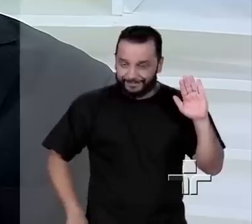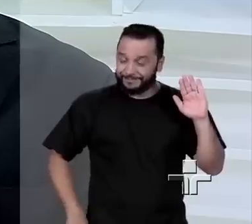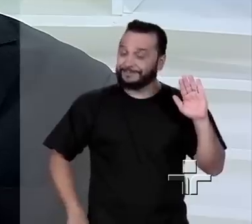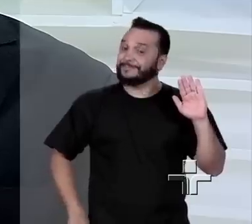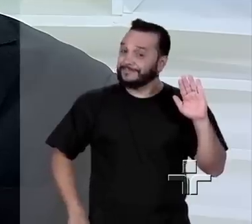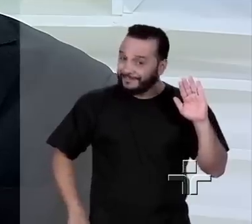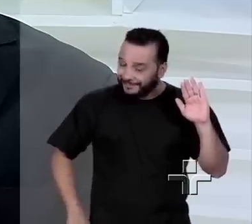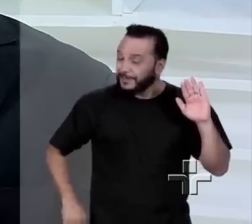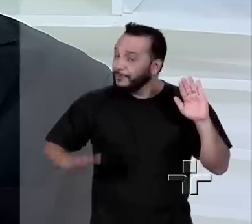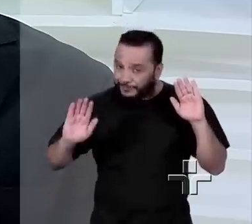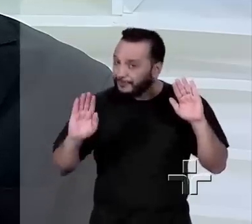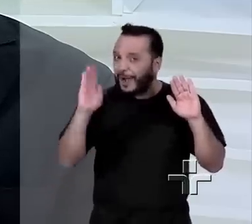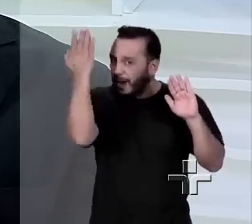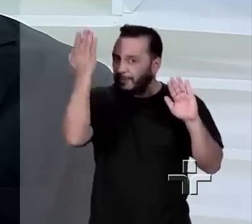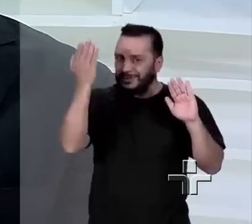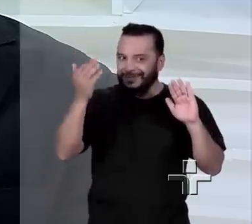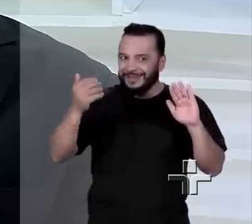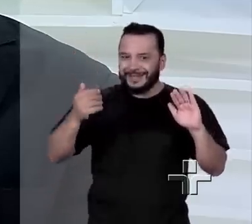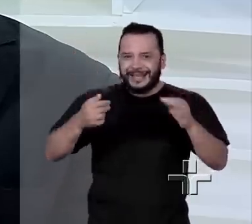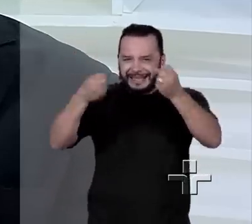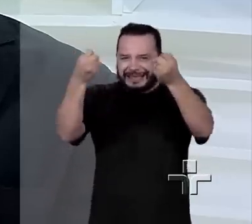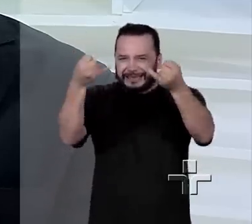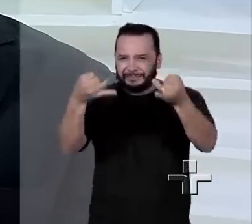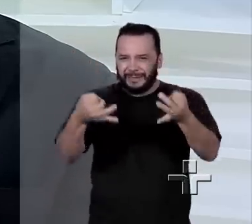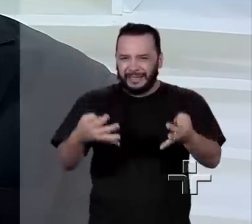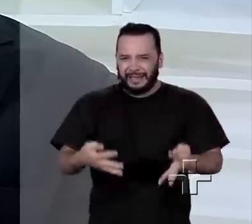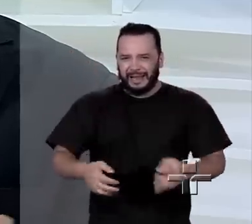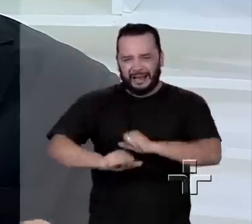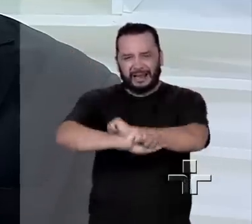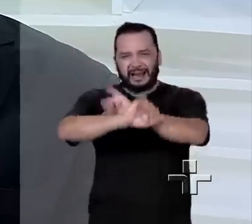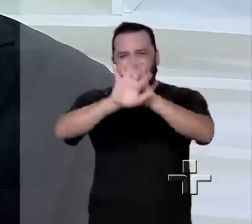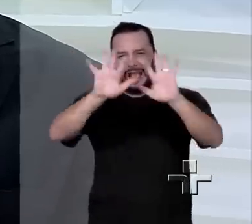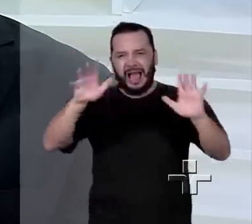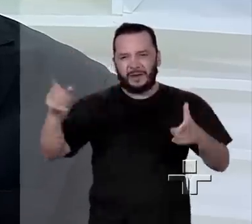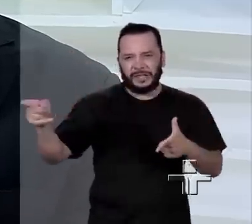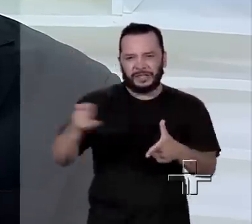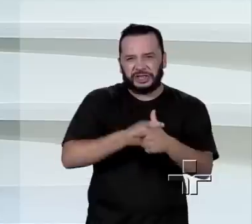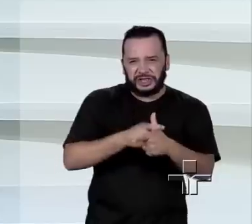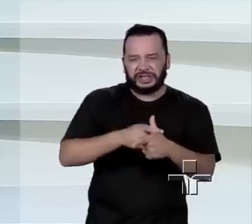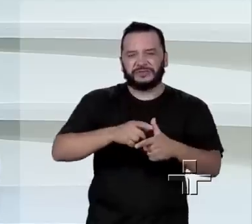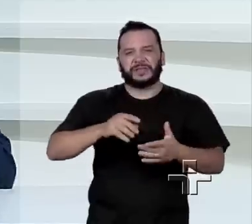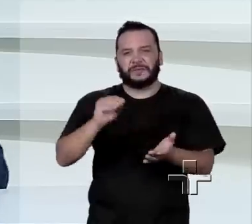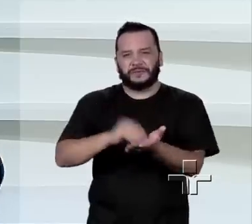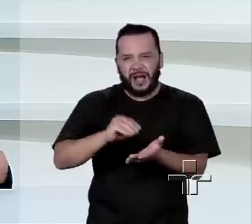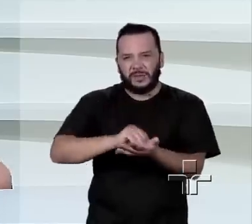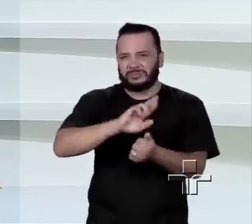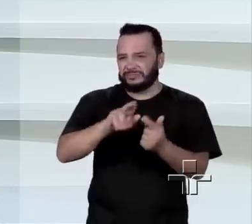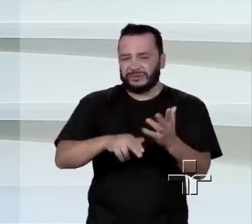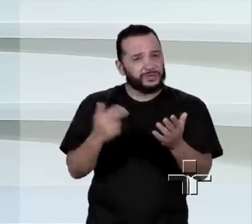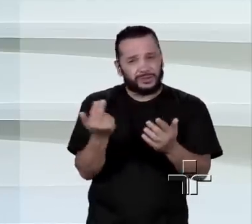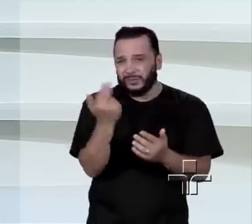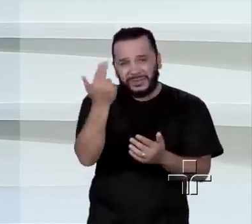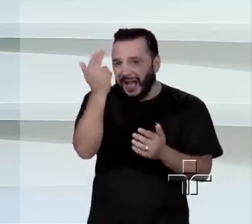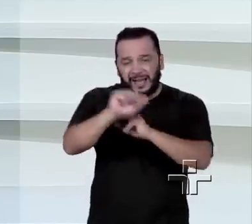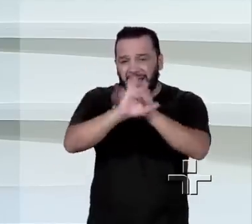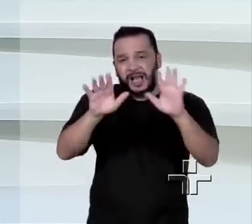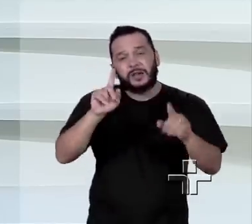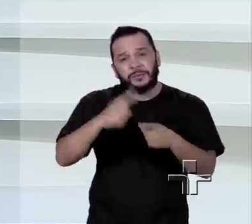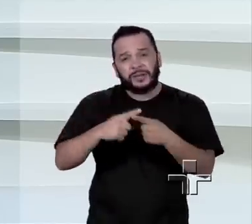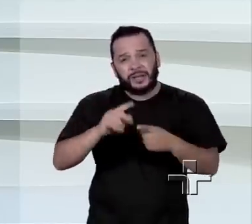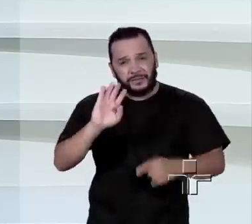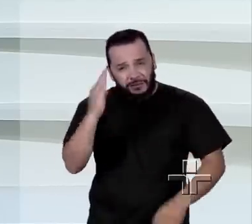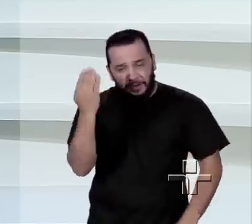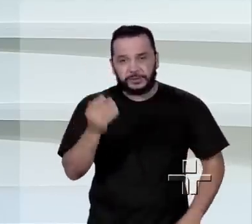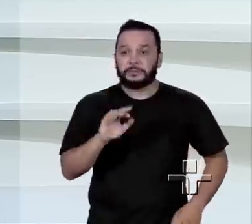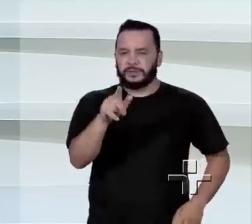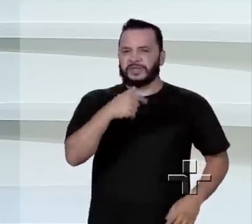dificultando esclarecer com profundidade qual é o tamanho do déficit onde ele está. Mas naquele debate o senhor falou, defendeu